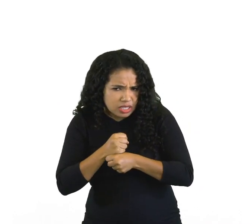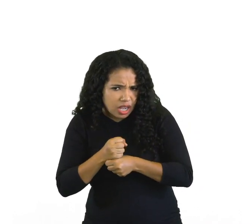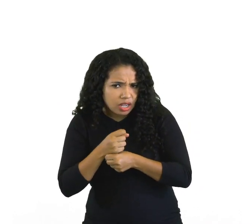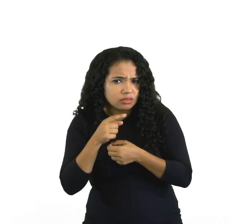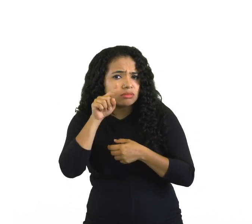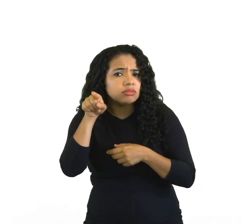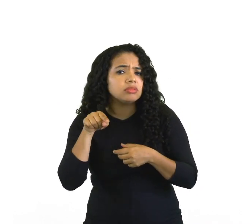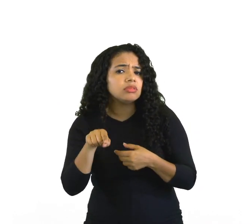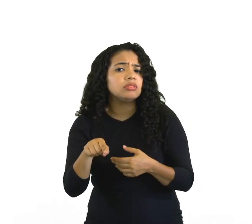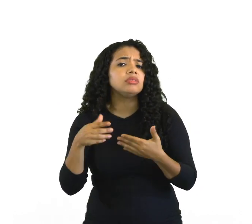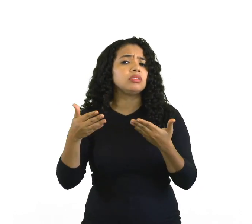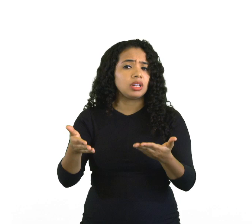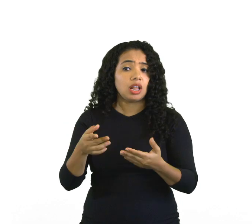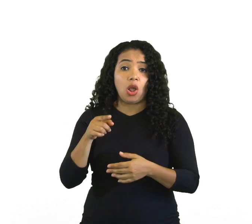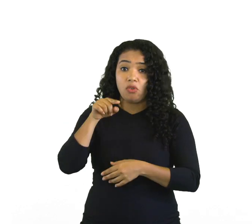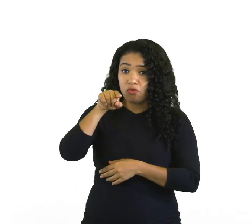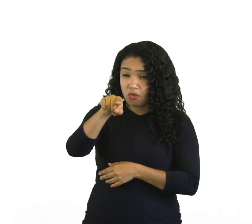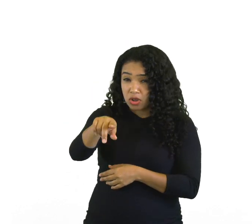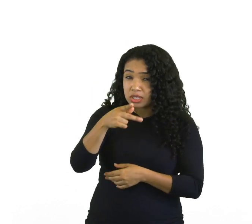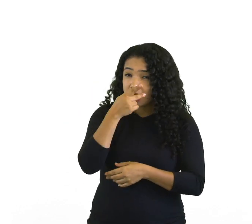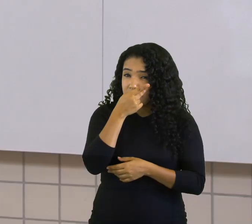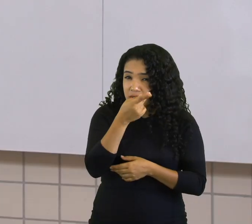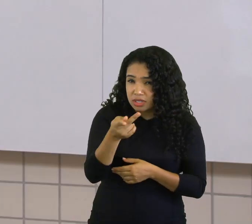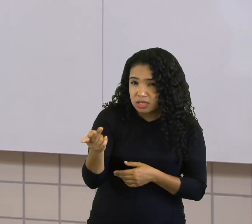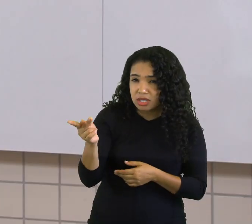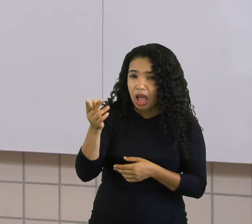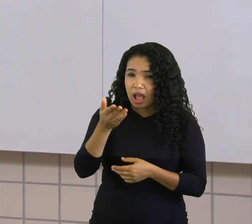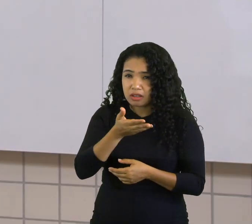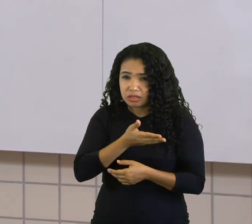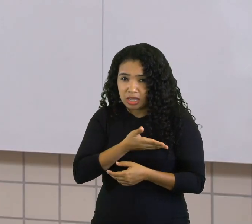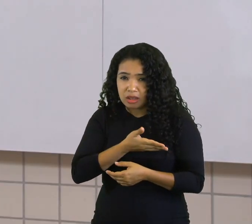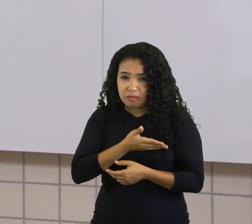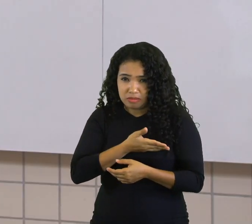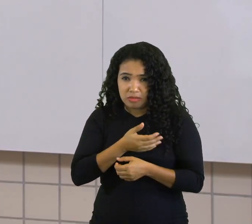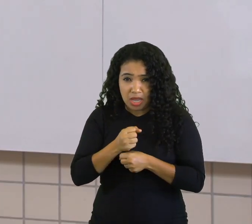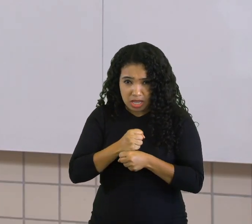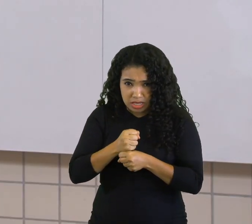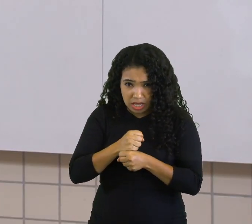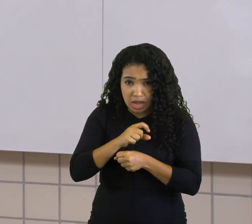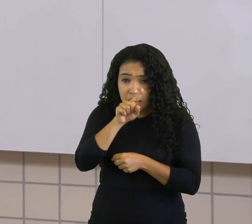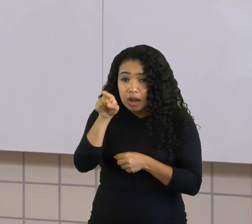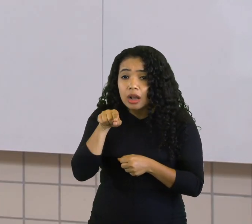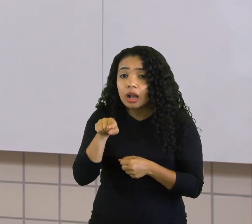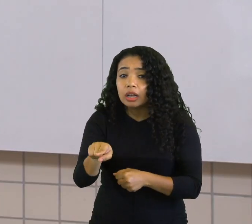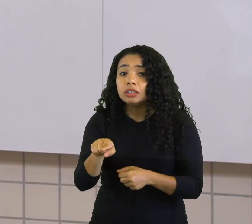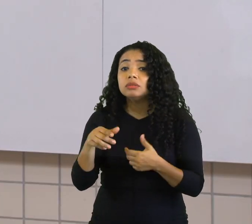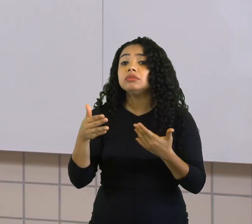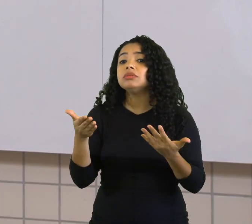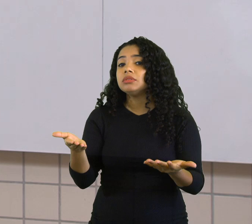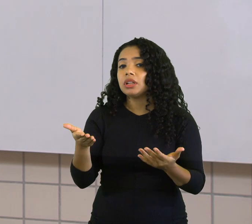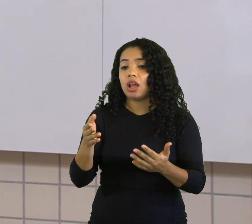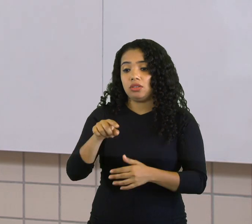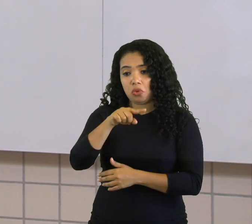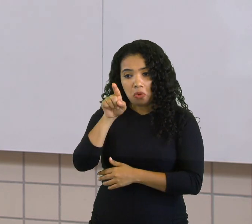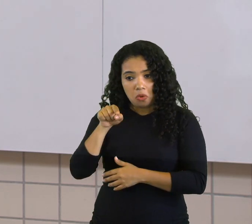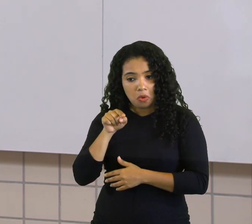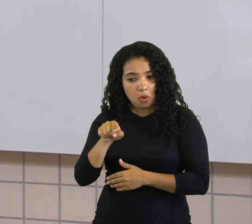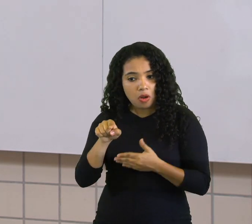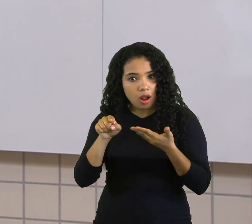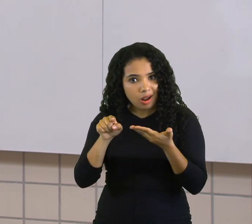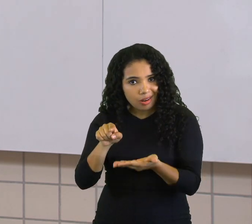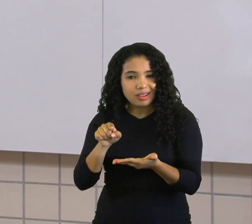irá visitar meus amigos neste ano? Tá? E a gente entende que, obviamente, para perguntas, nós temos